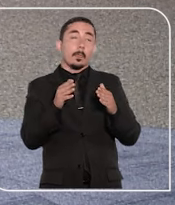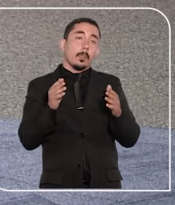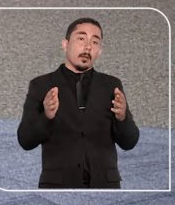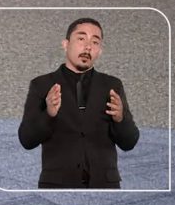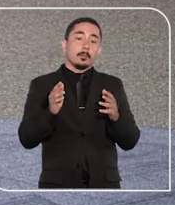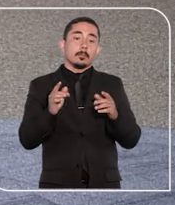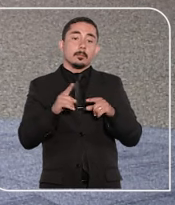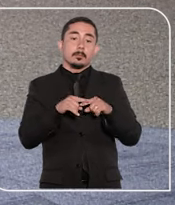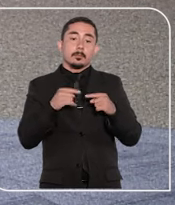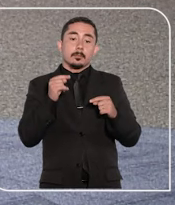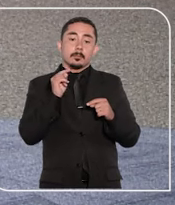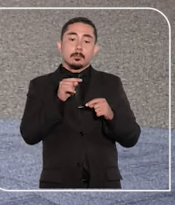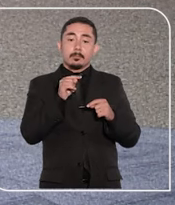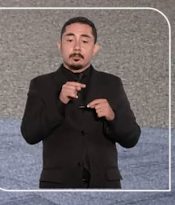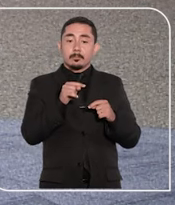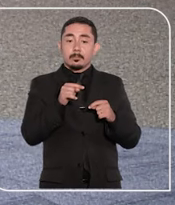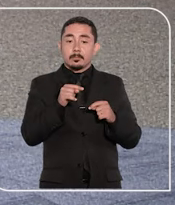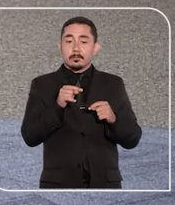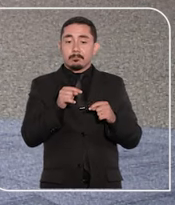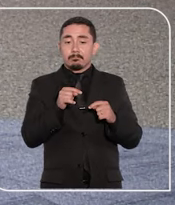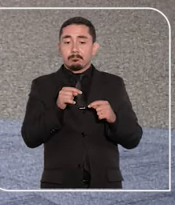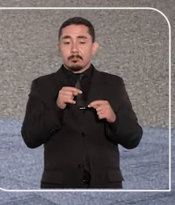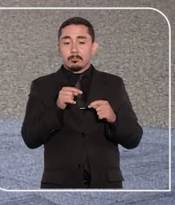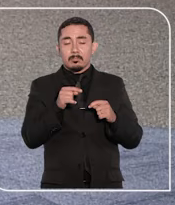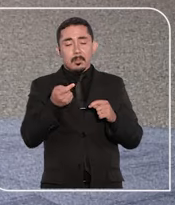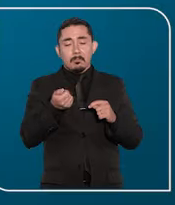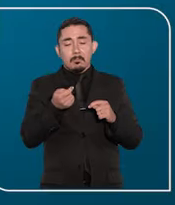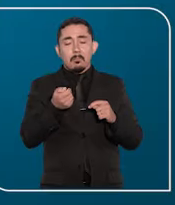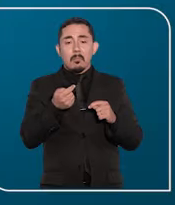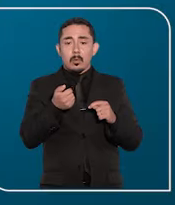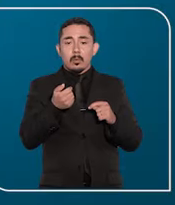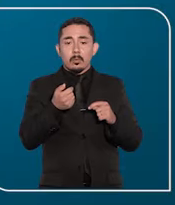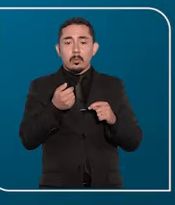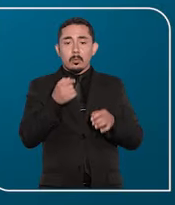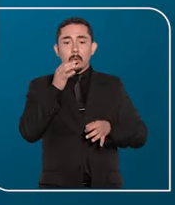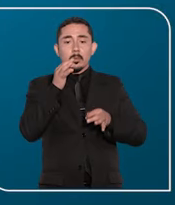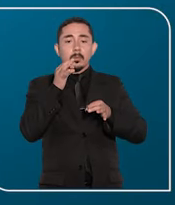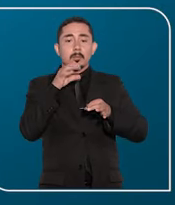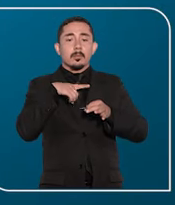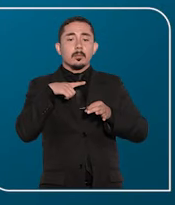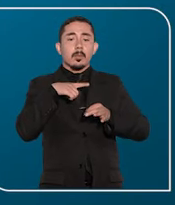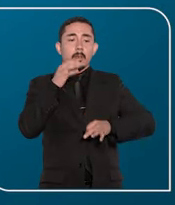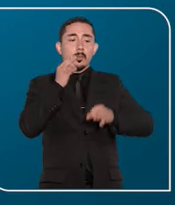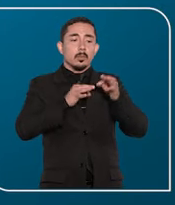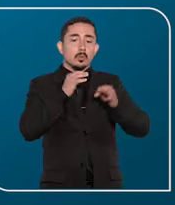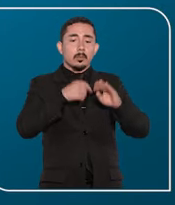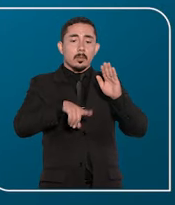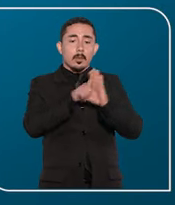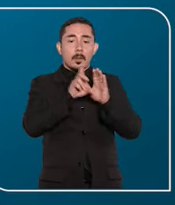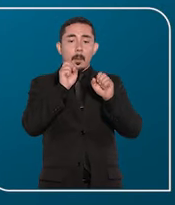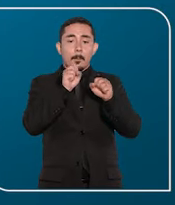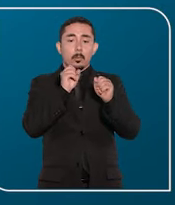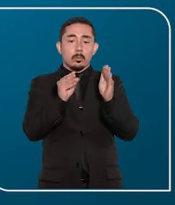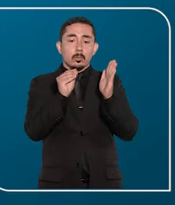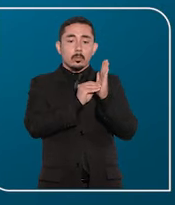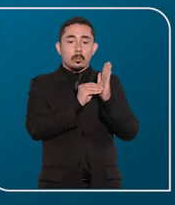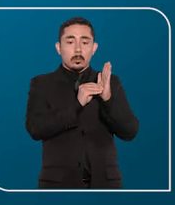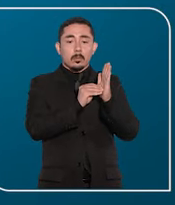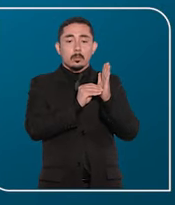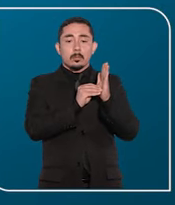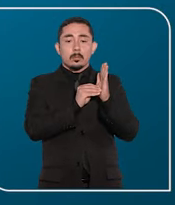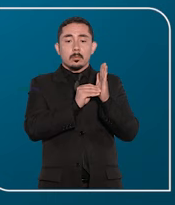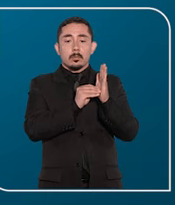se o patamar é ínfimo? O juiz tem na lei a possibilidade de fixar valores de